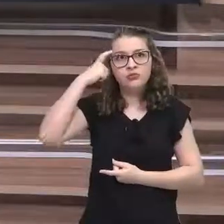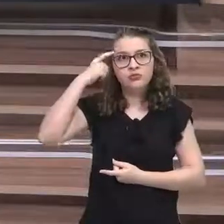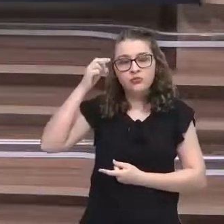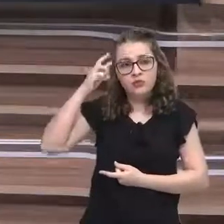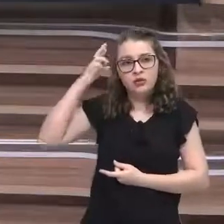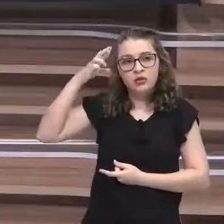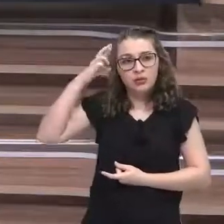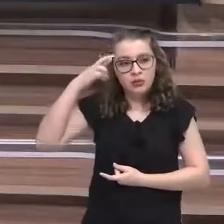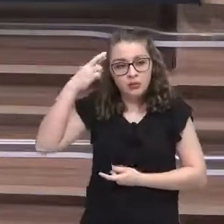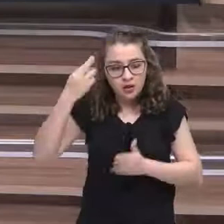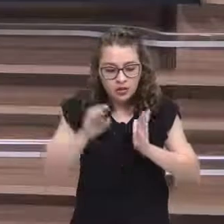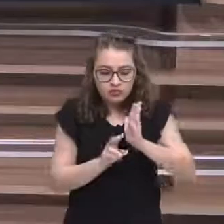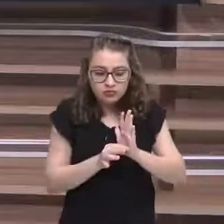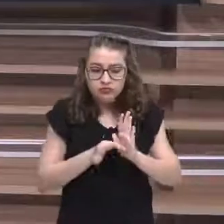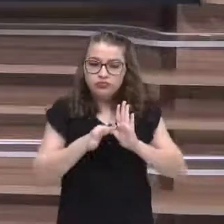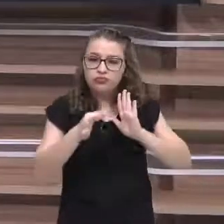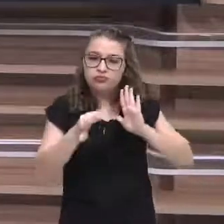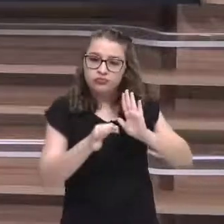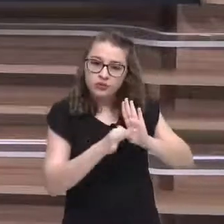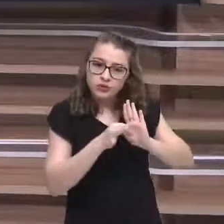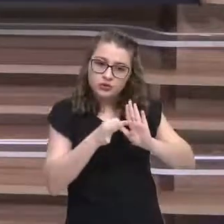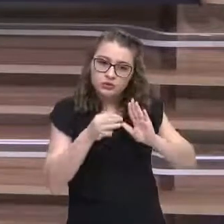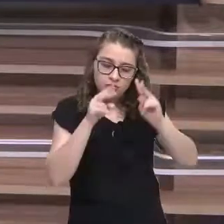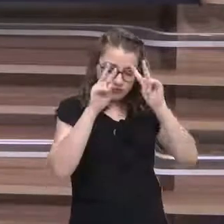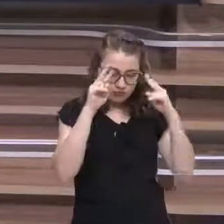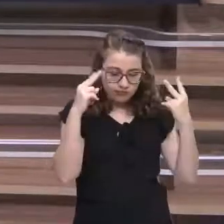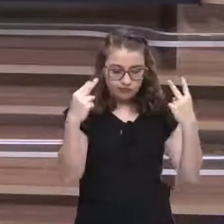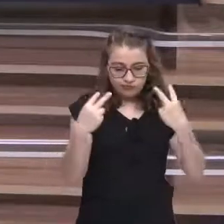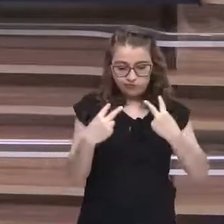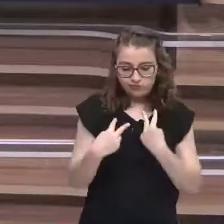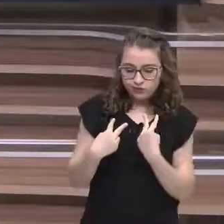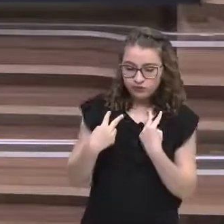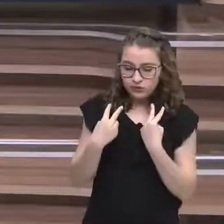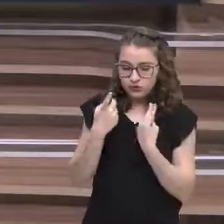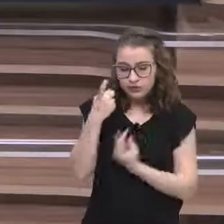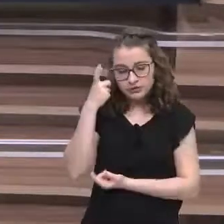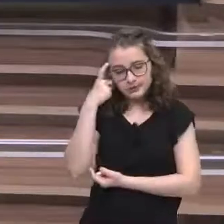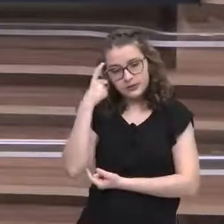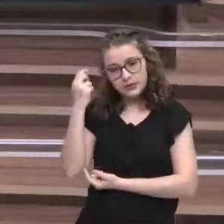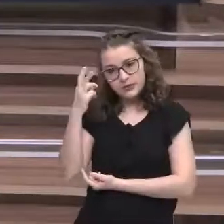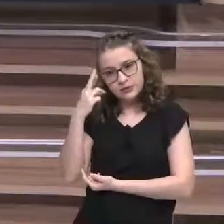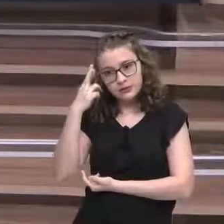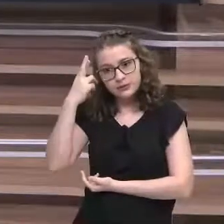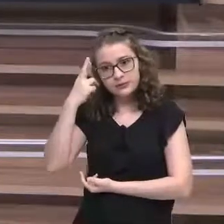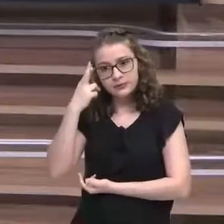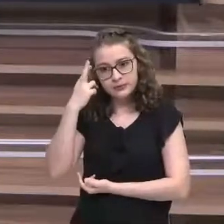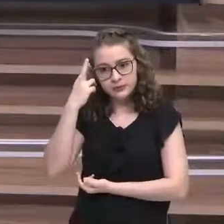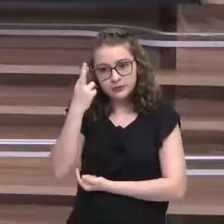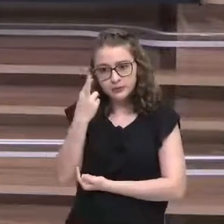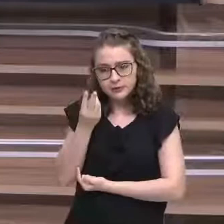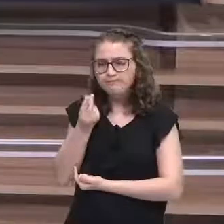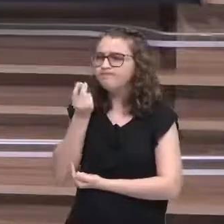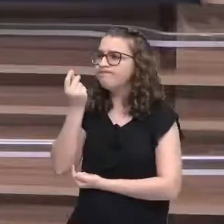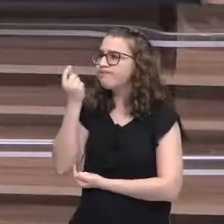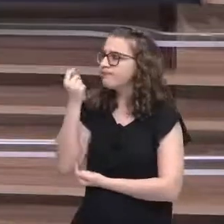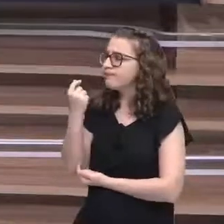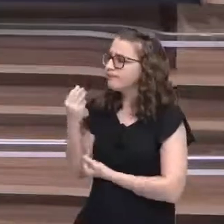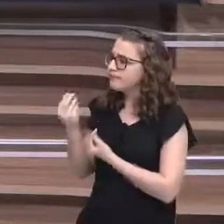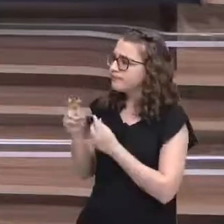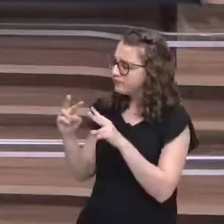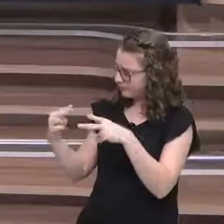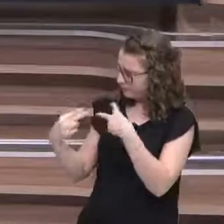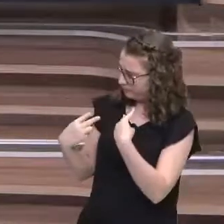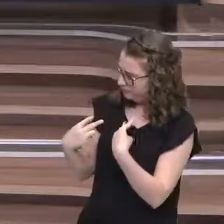a experiência do pensamento entre você, você começa a pensar radicalmente as coisas, olhar para esse mundo, para